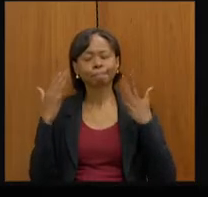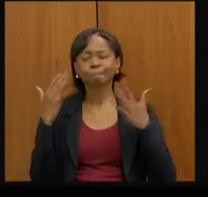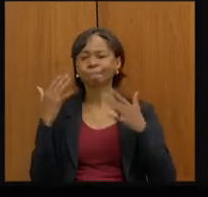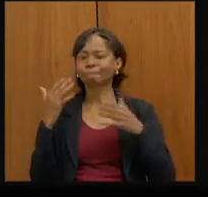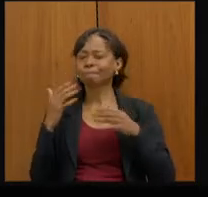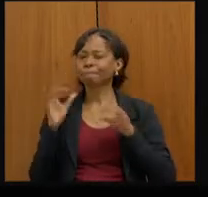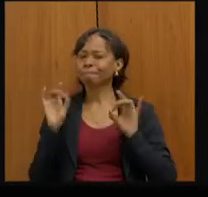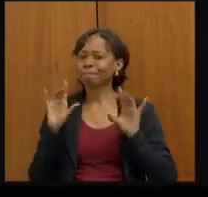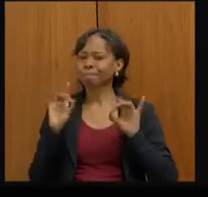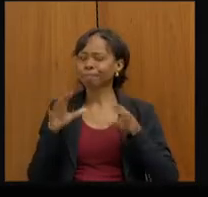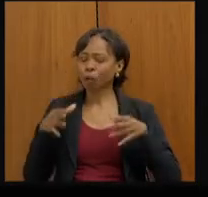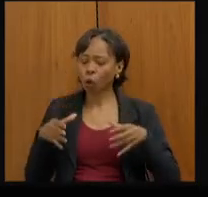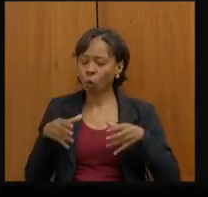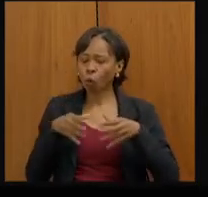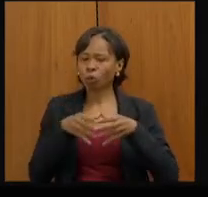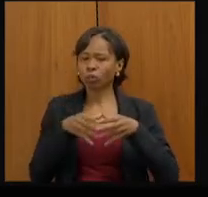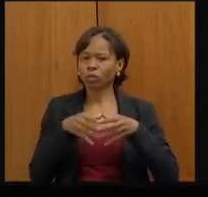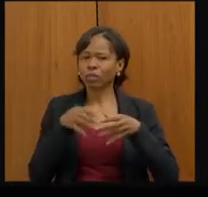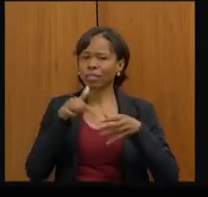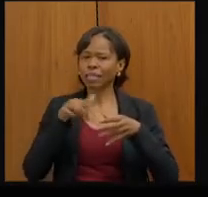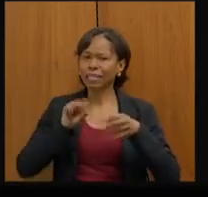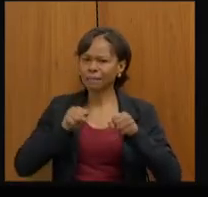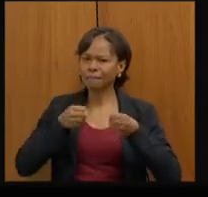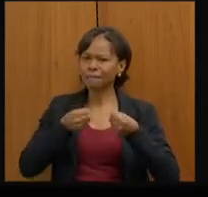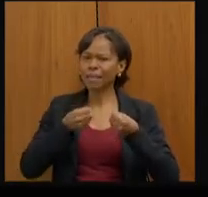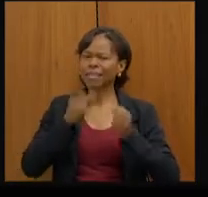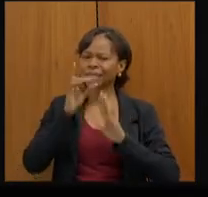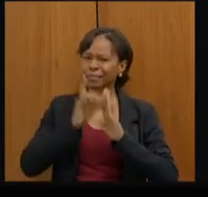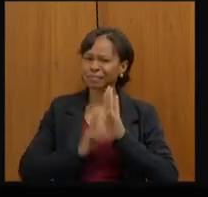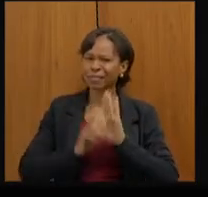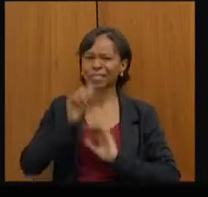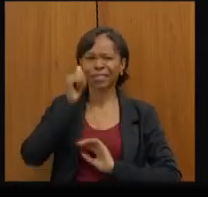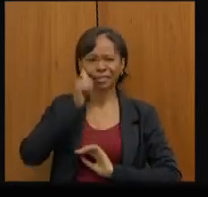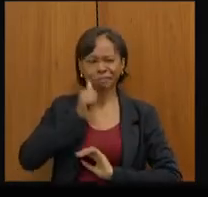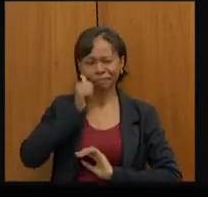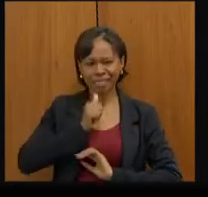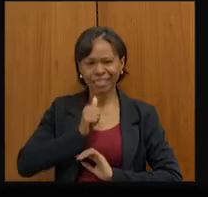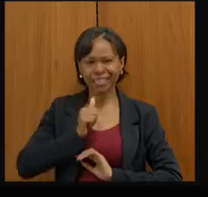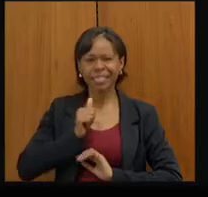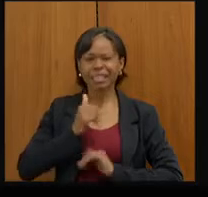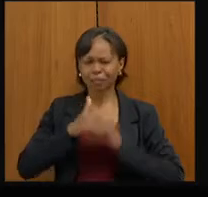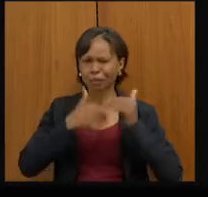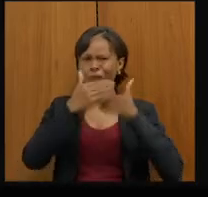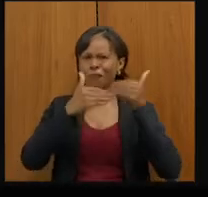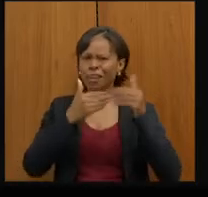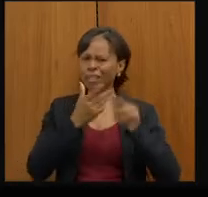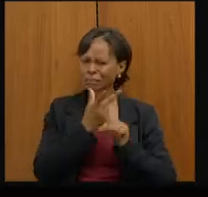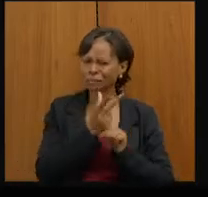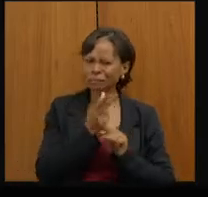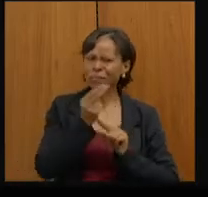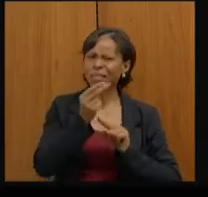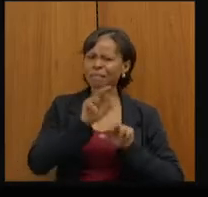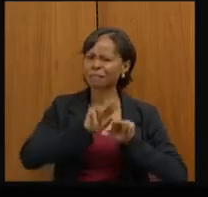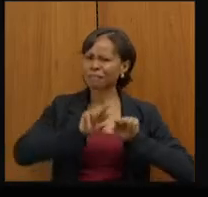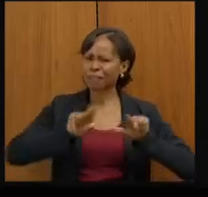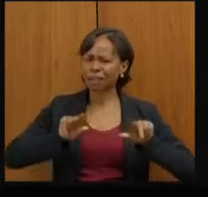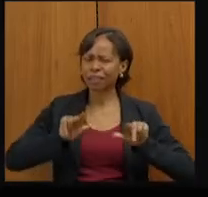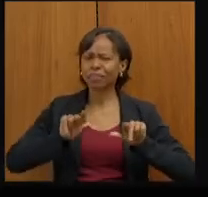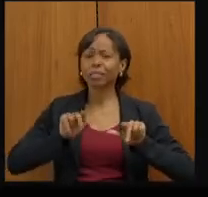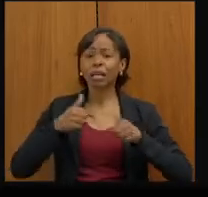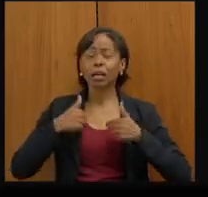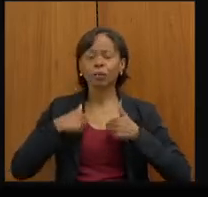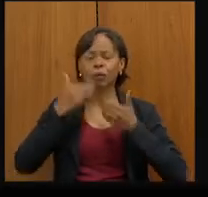importante de conquista e diamante deputada Ana Paula não tó é eu eu sou muito